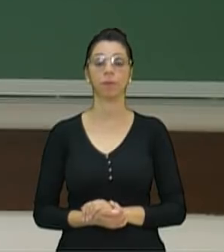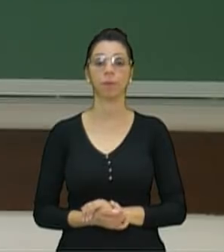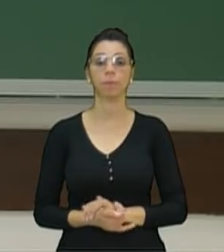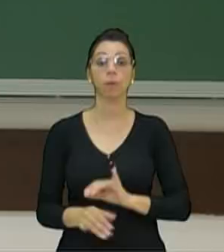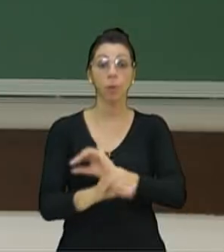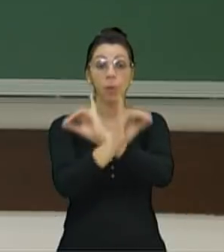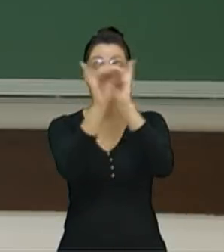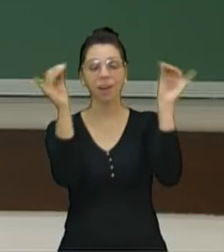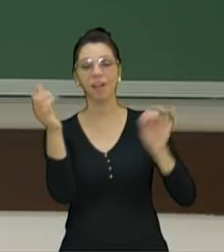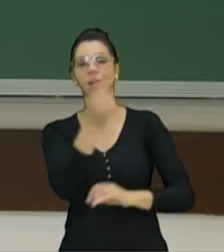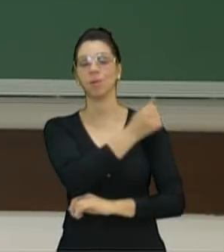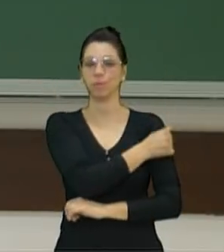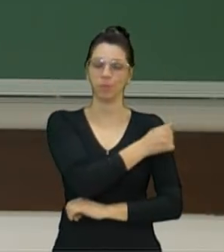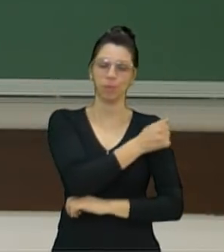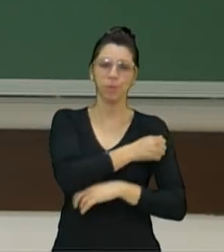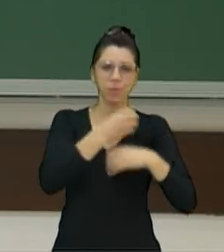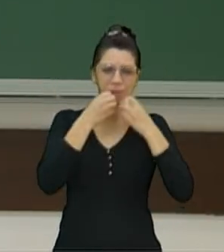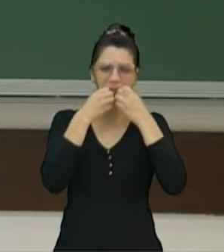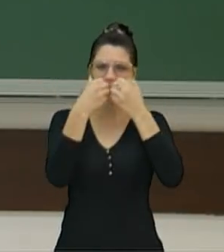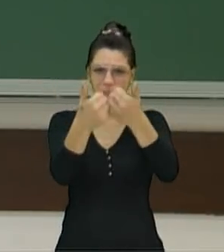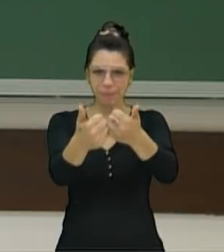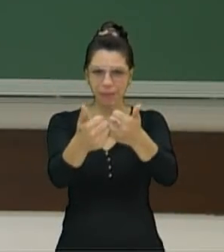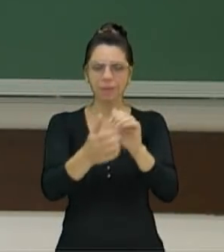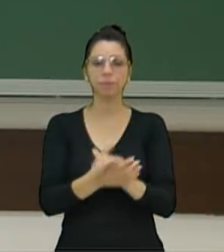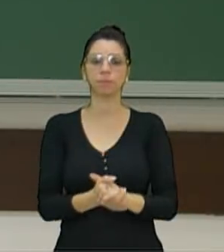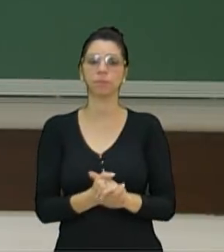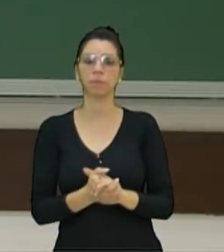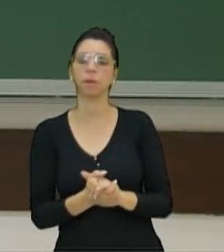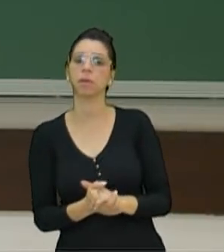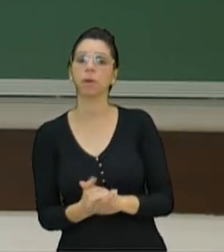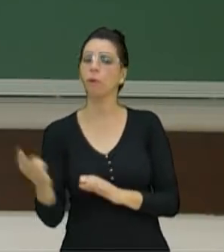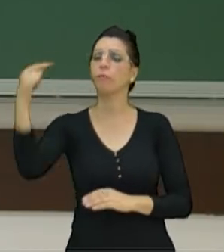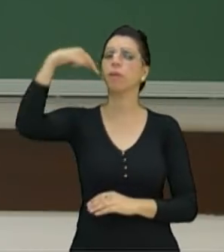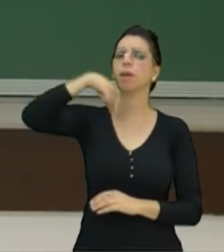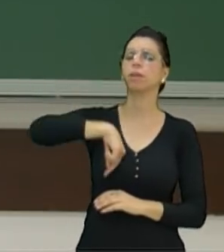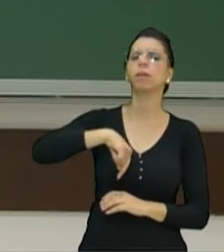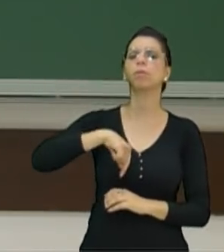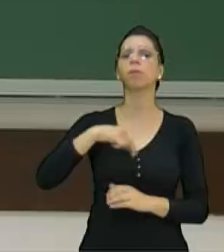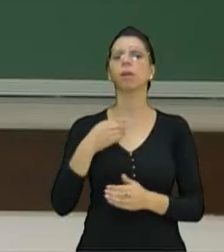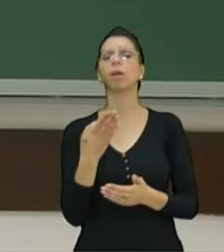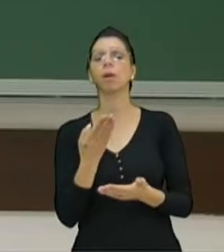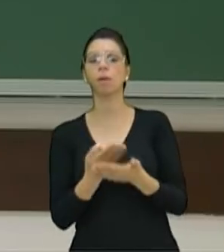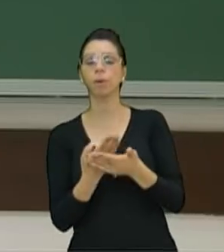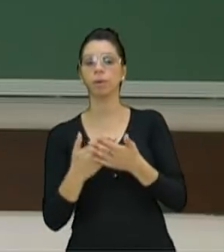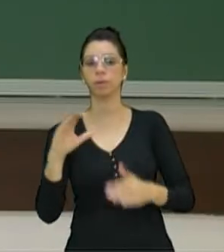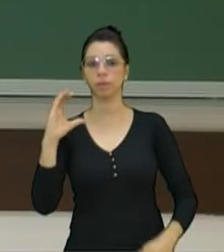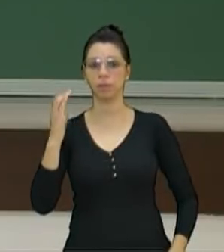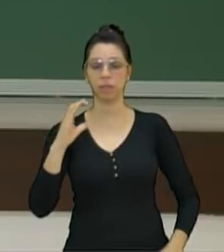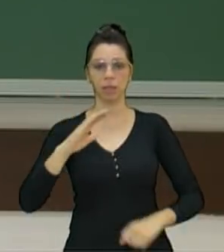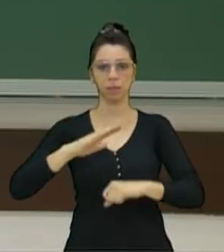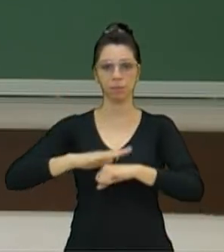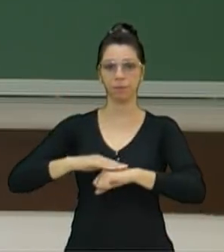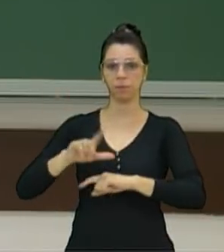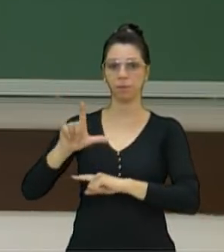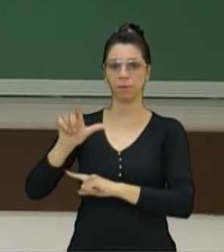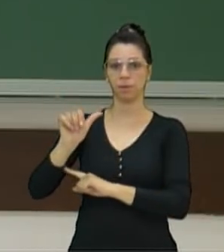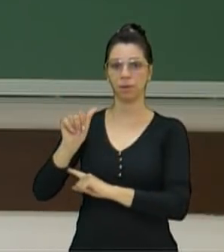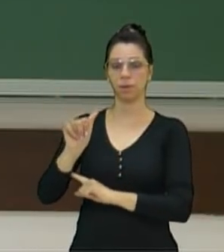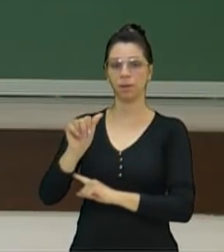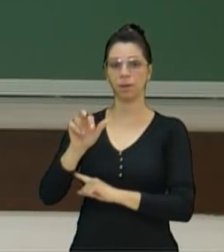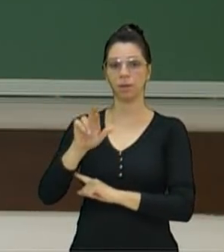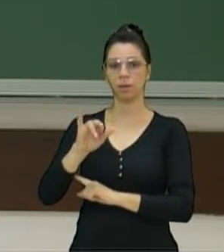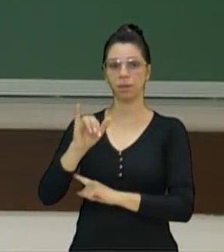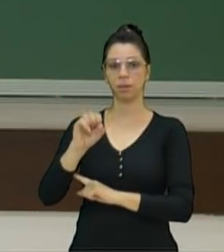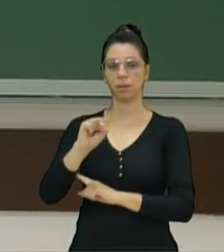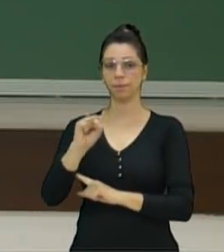Olá, alunos e alunas, tudo bem? Mais uma aula de ciências comigo, professora Larissa. E na aula